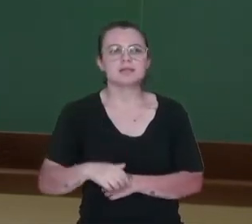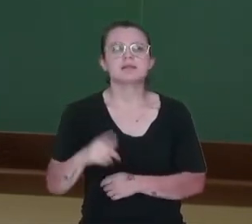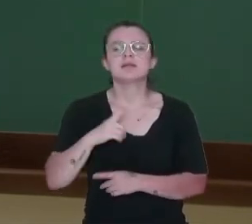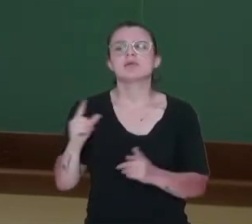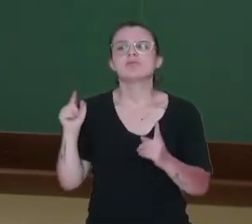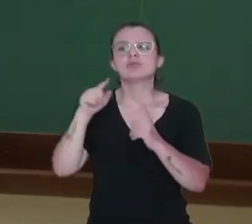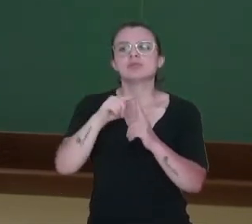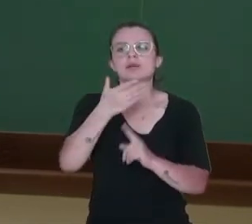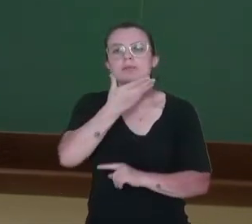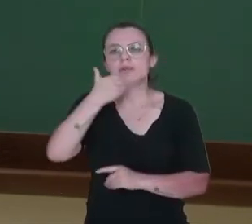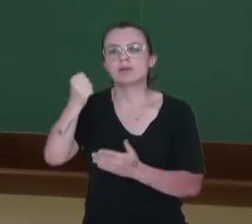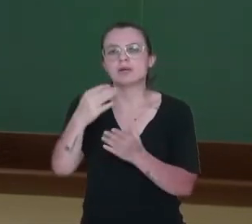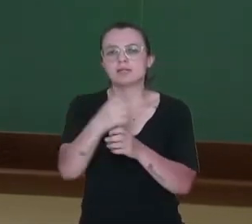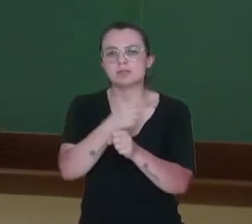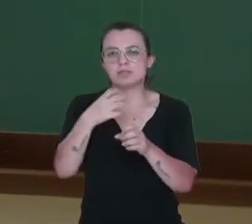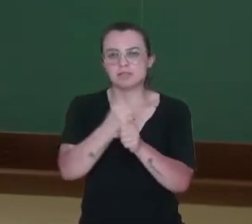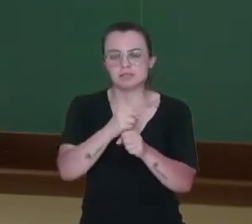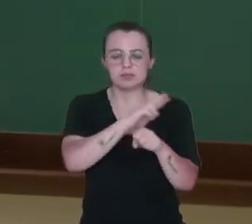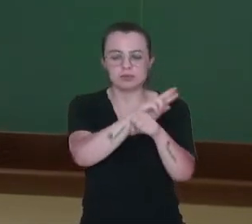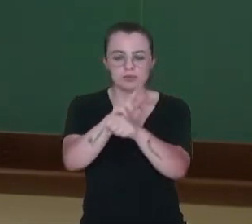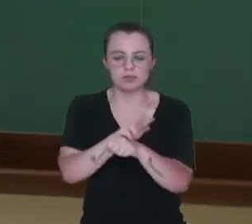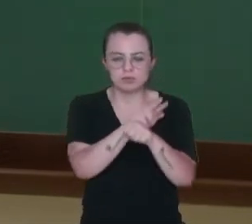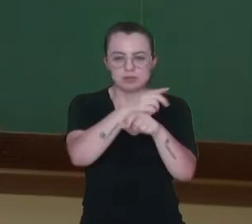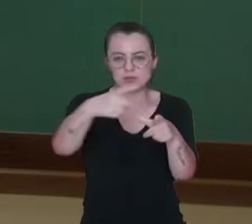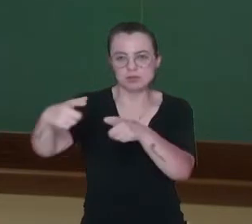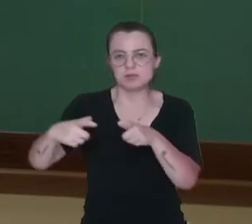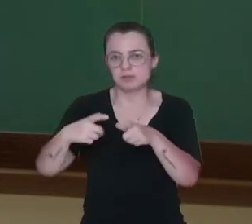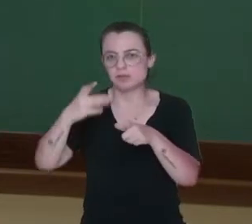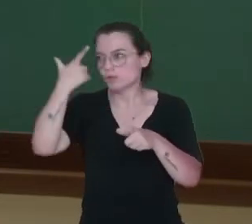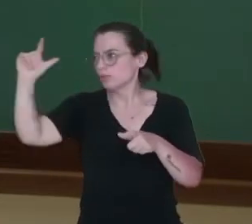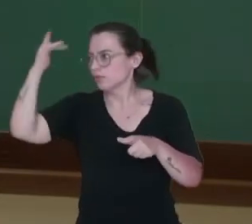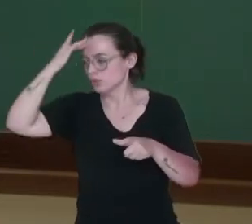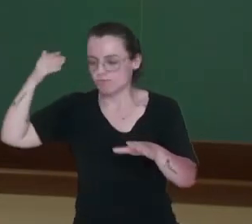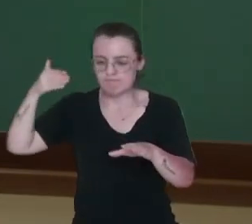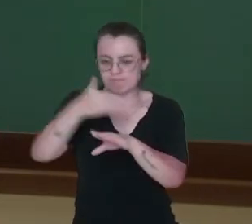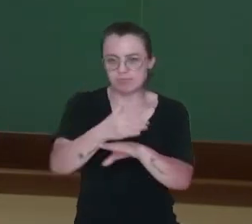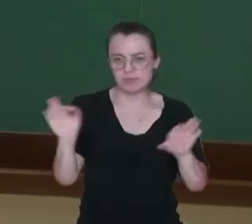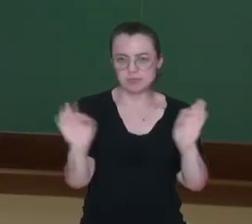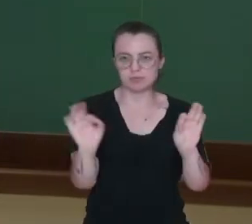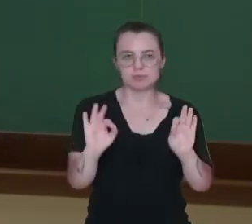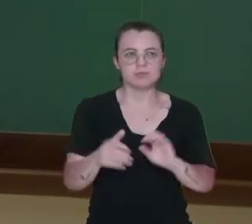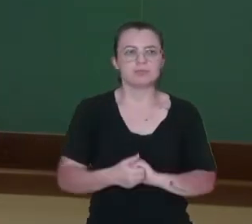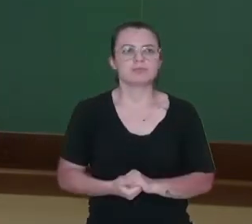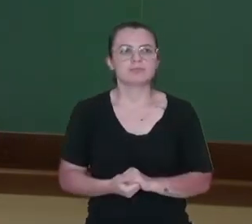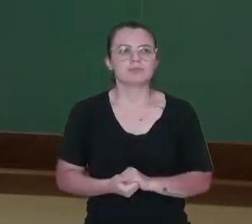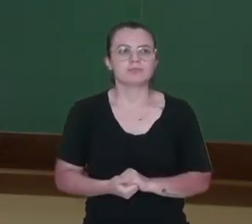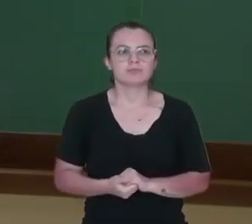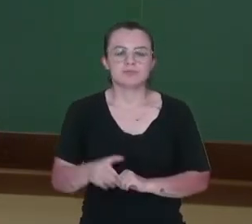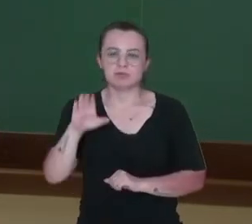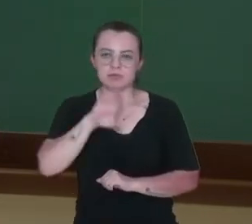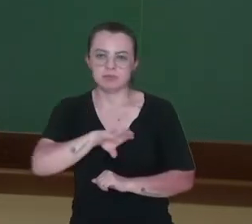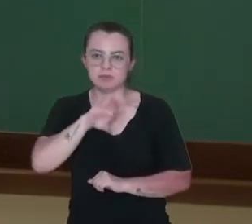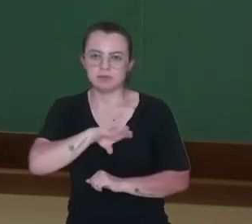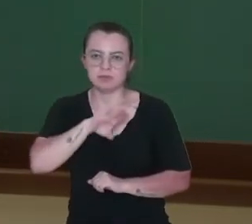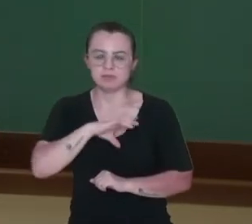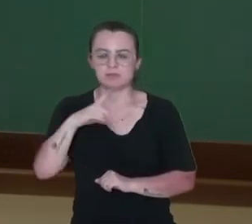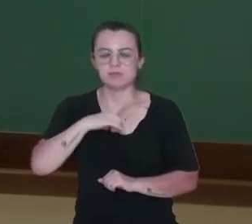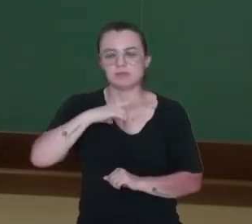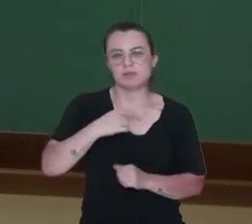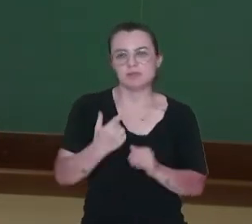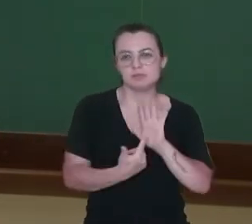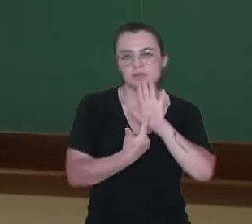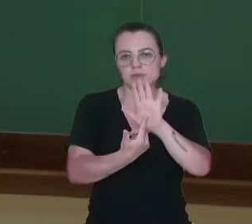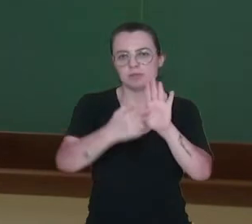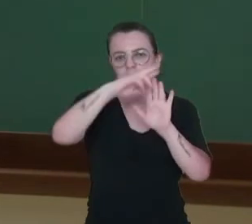objetivo de melhor administrar e cuidar dessas terras para que não fossem invadidas por outros países. O rei de Portugal estabelece então